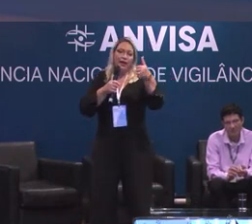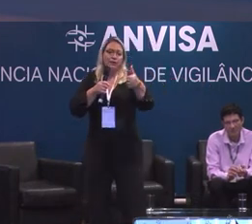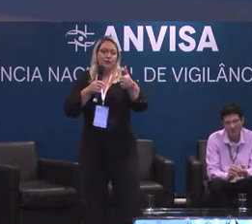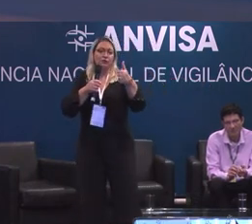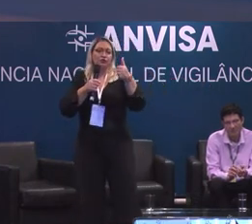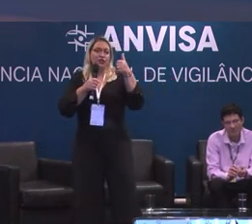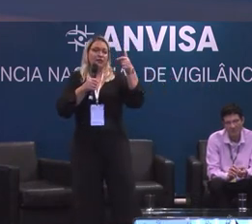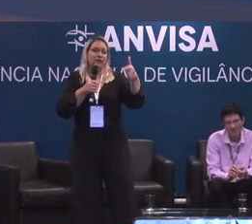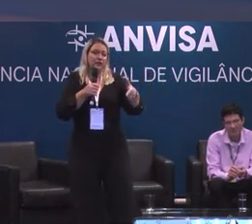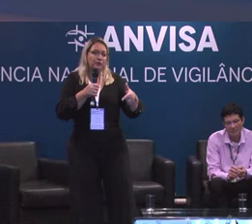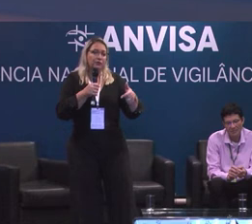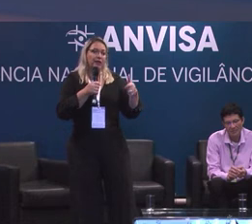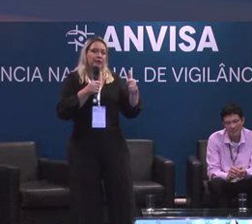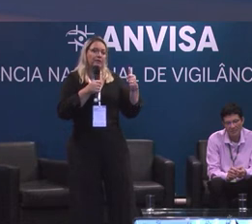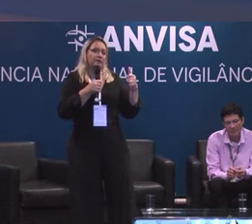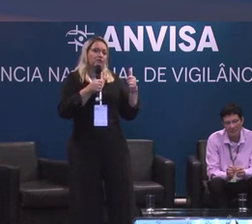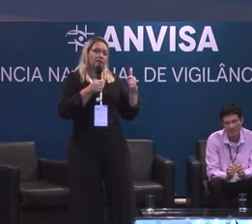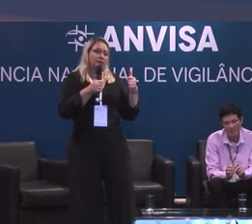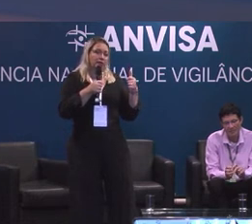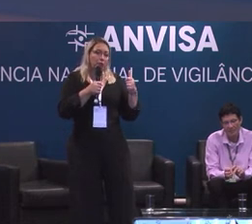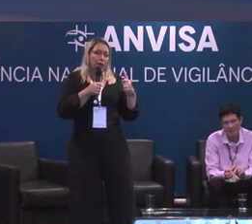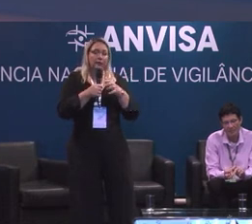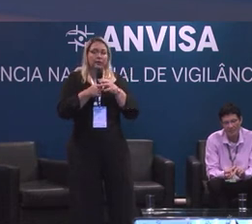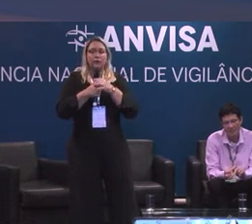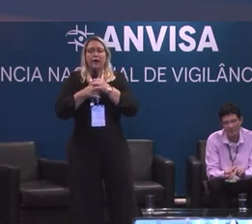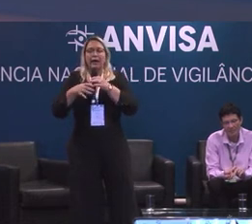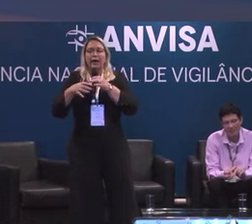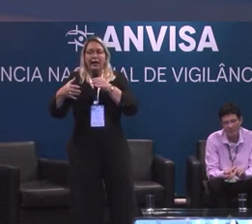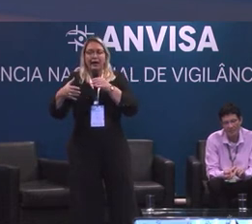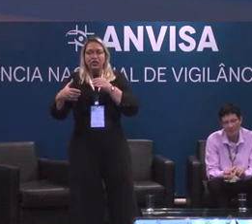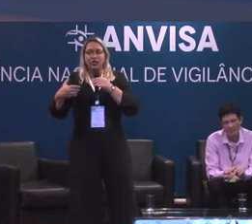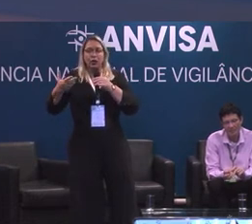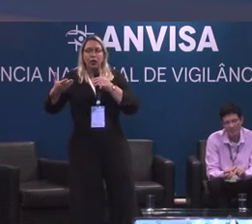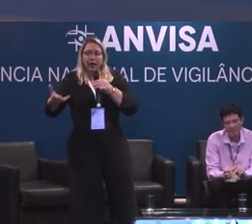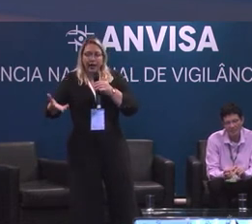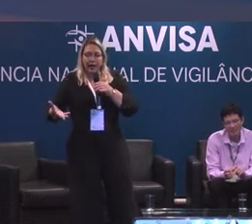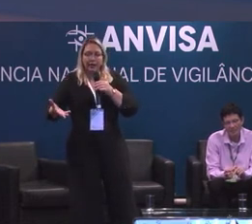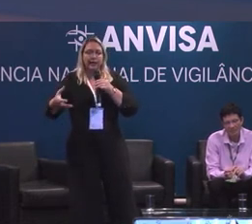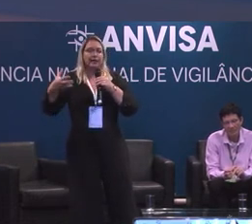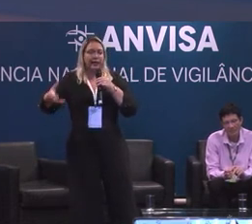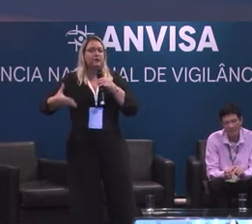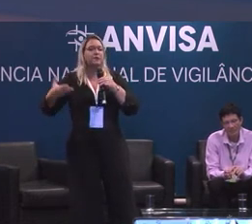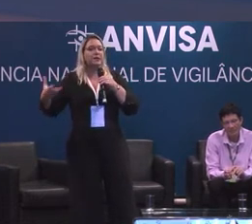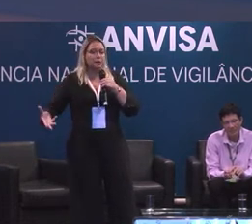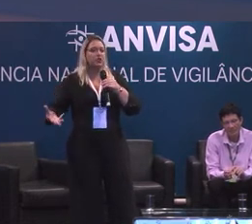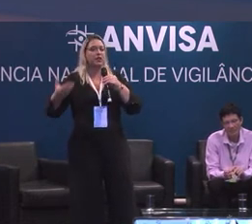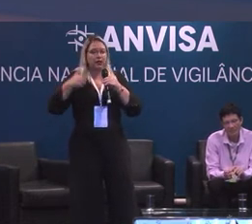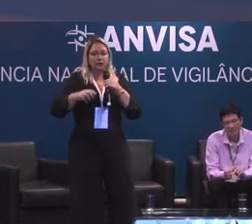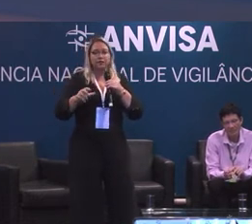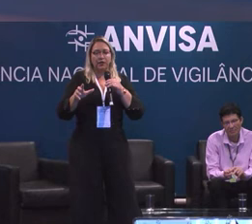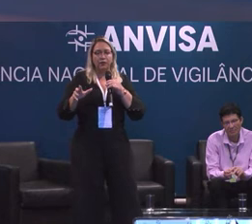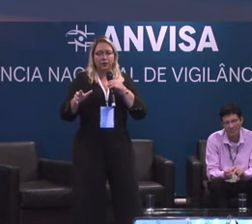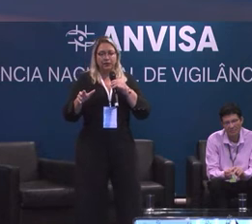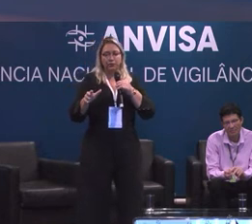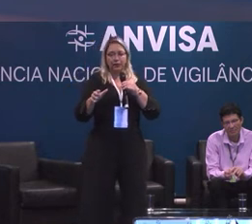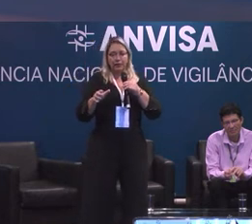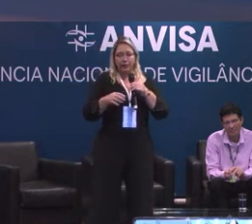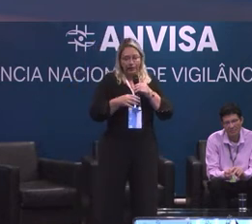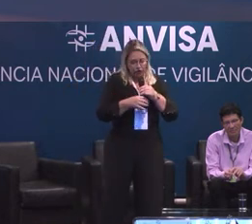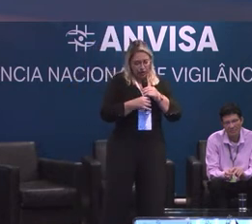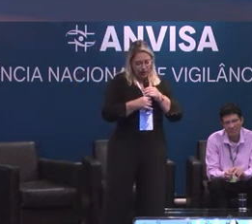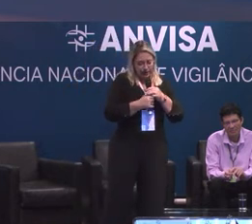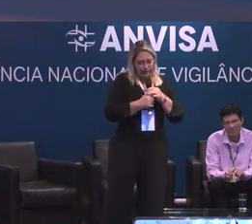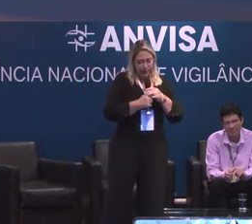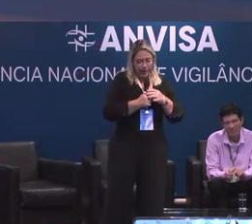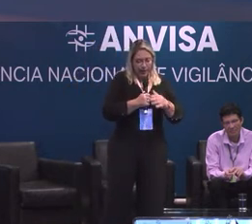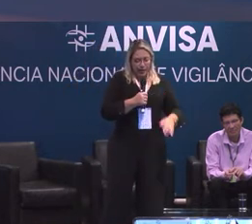uma circunstância agravante, o que era uma circunstância atenuante. Então, a gente colocar ali critérios mais objetivos vai favorecer o trabalho da